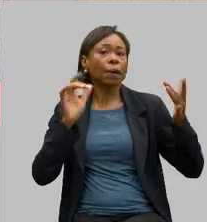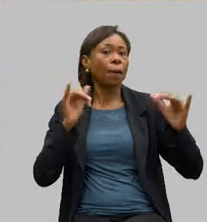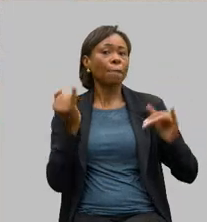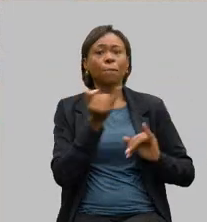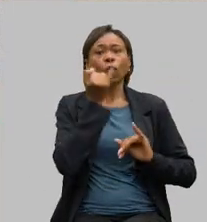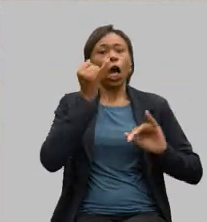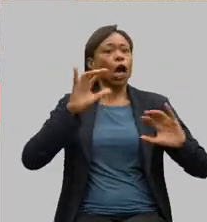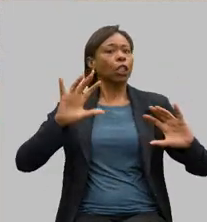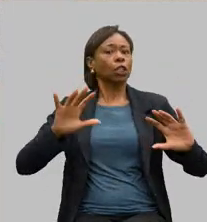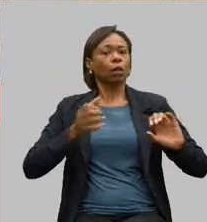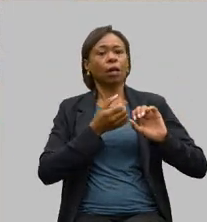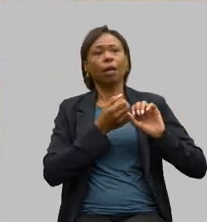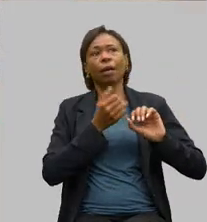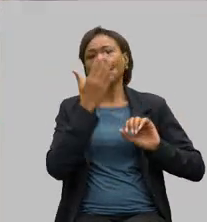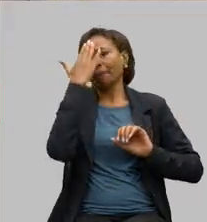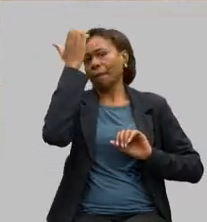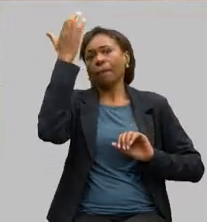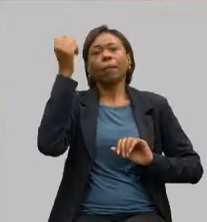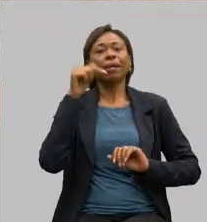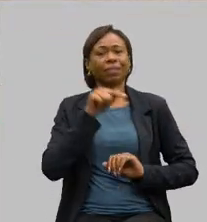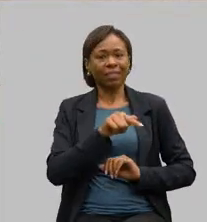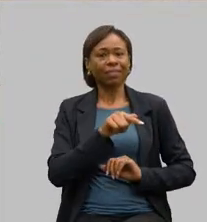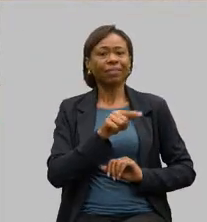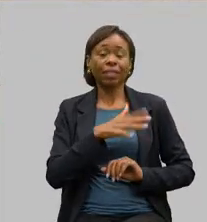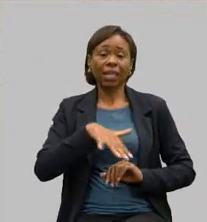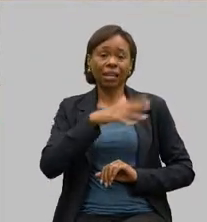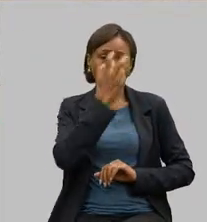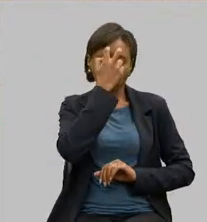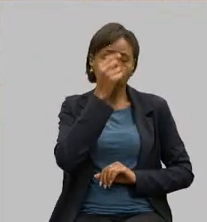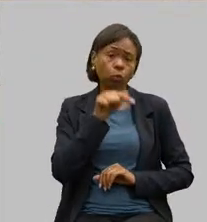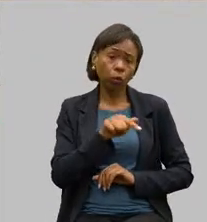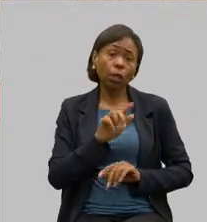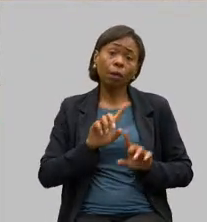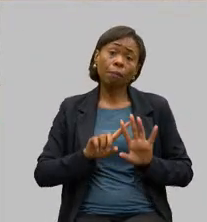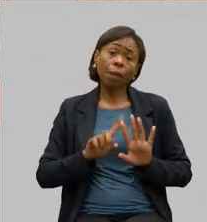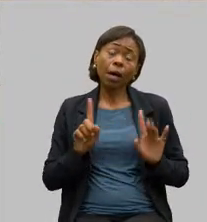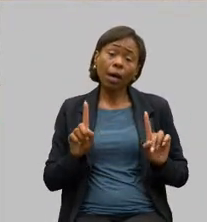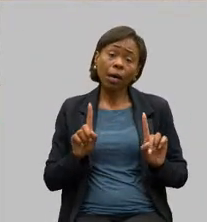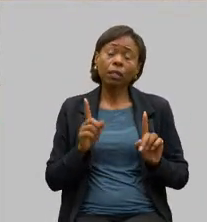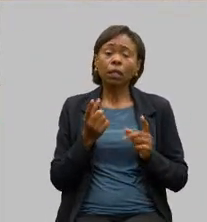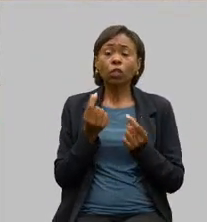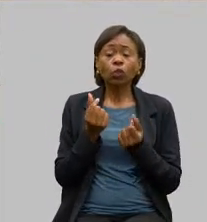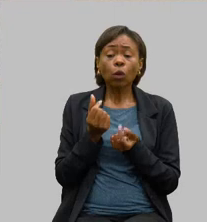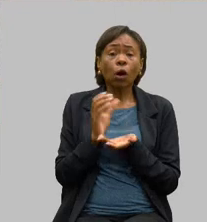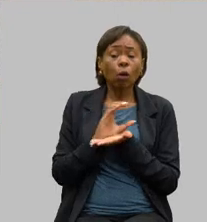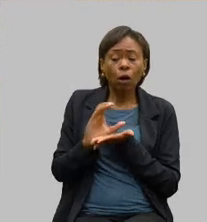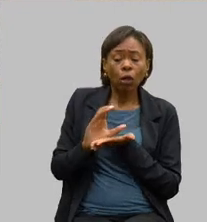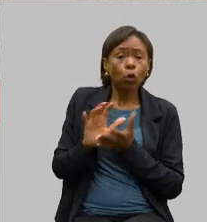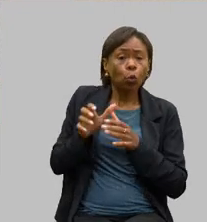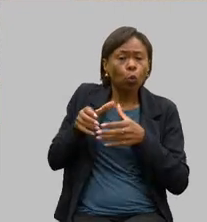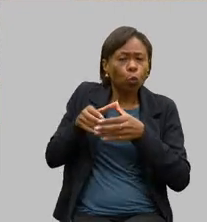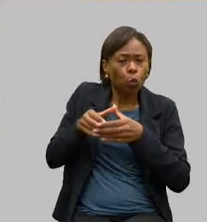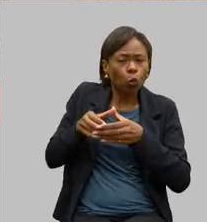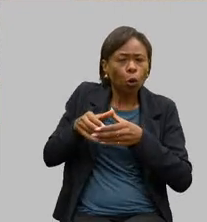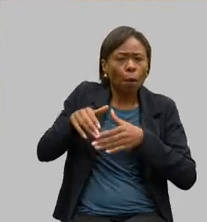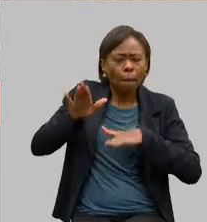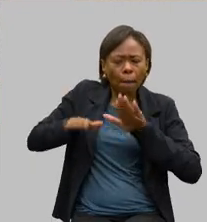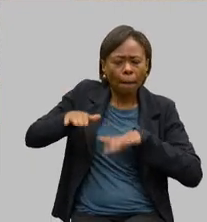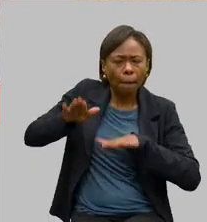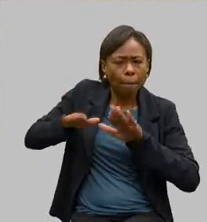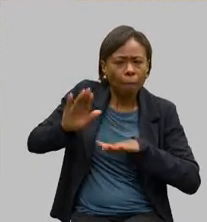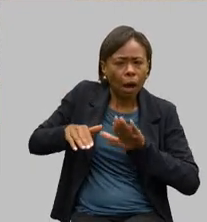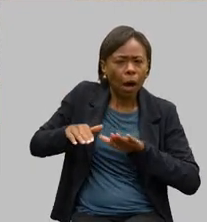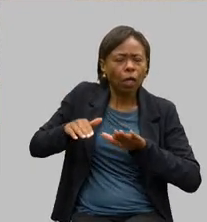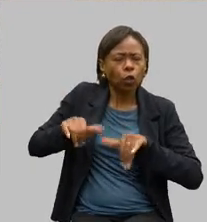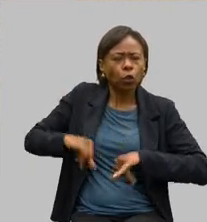então quando a gente pensar mecanismo de distribuição dos recursos é Enxergar aquele grupo que bate tambor debaixo de sol há vários